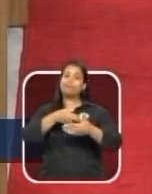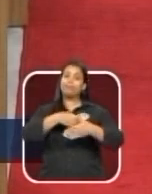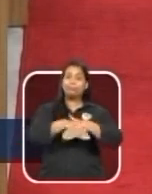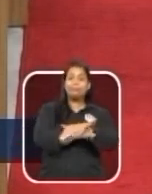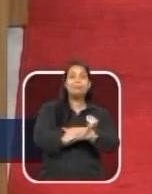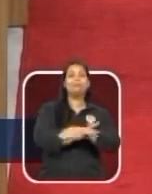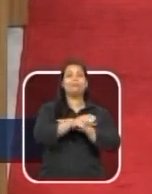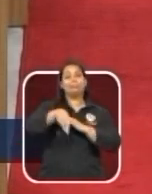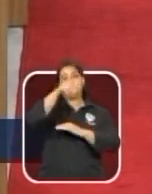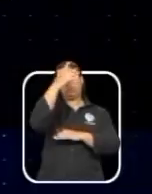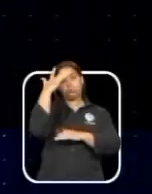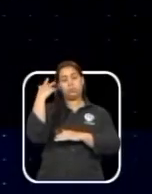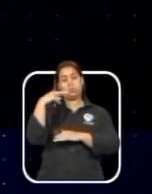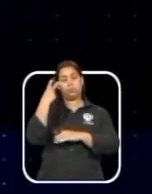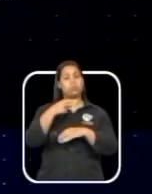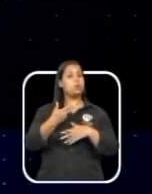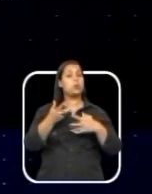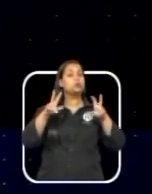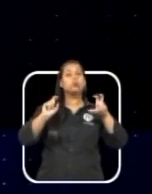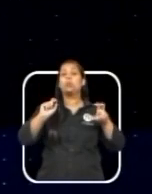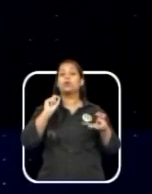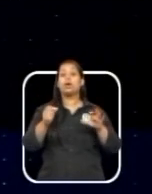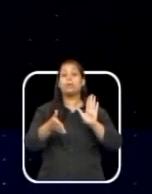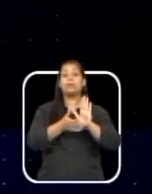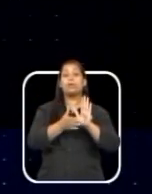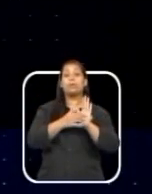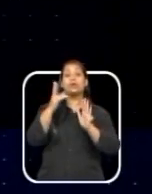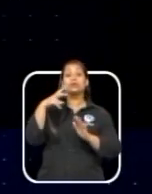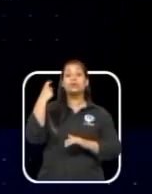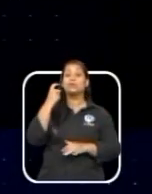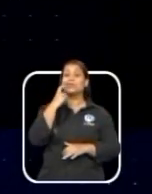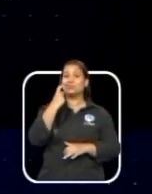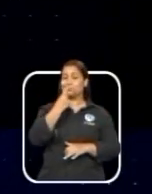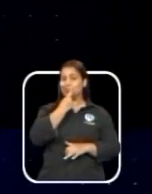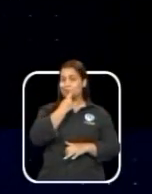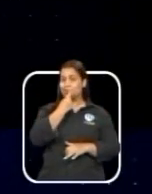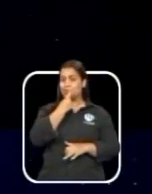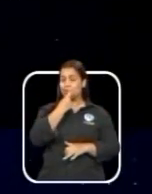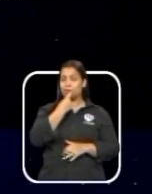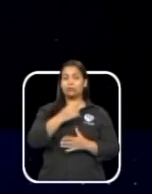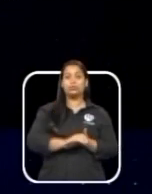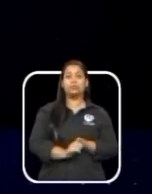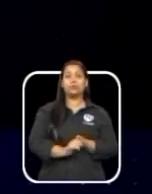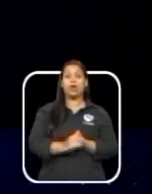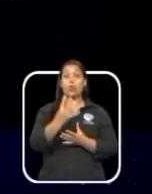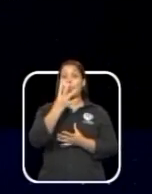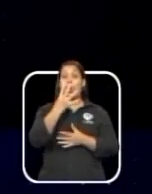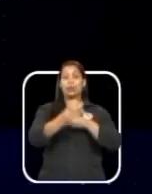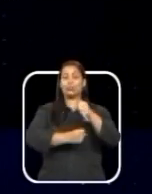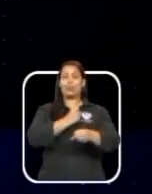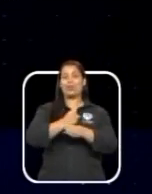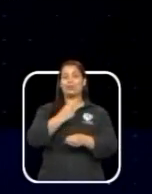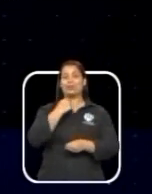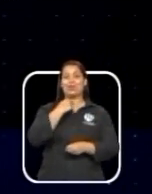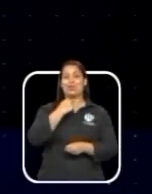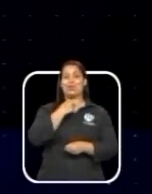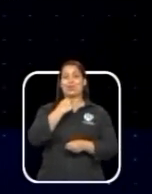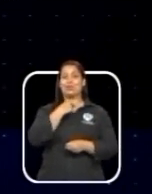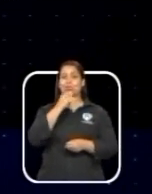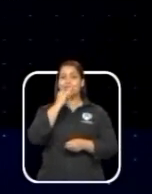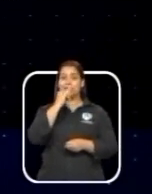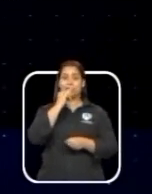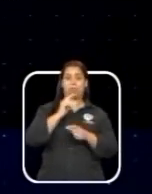arquivado pelos vereadores. Trata-se da proposta de Jorge Menezes, que suspendia por 4 anos